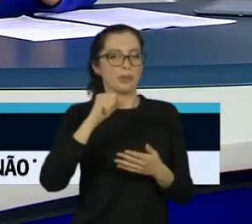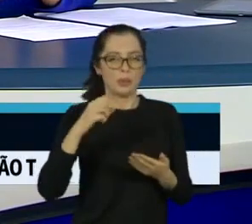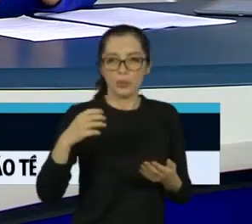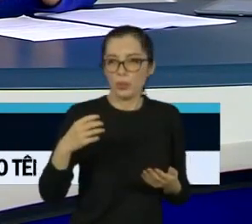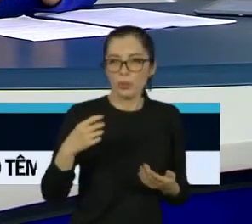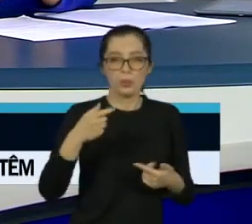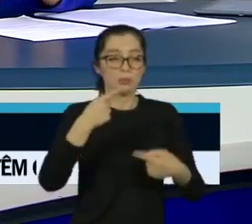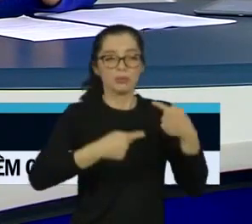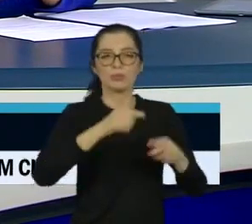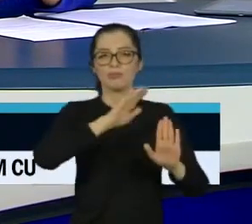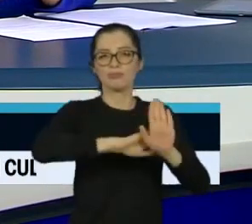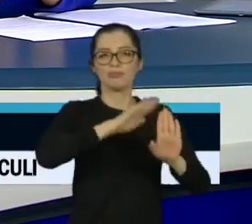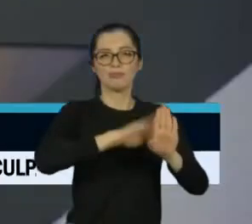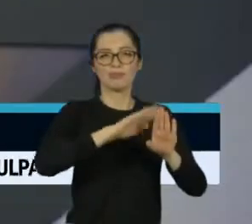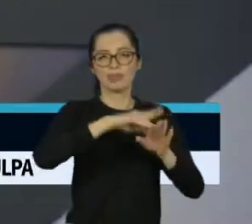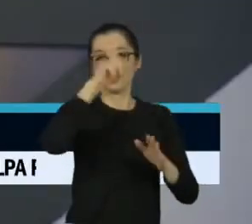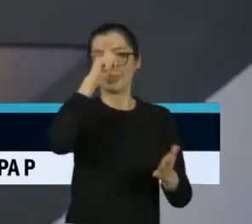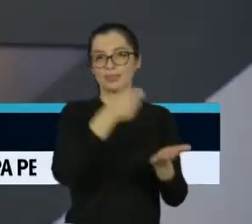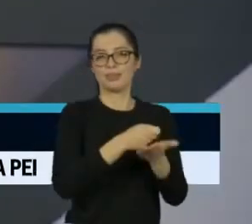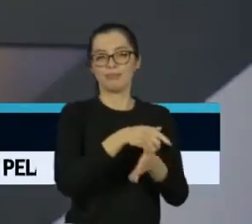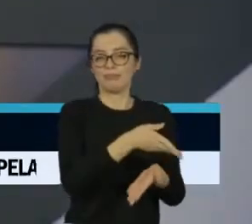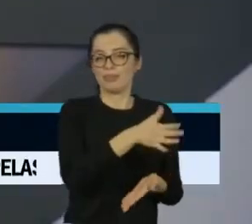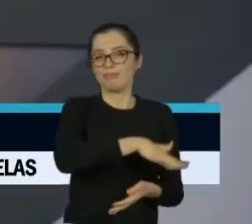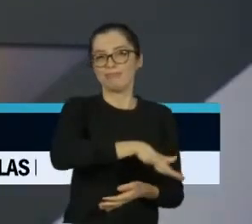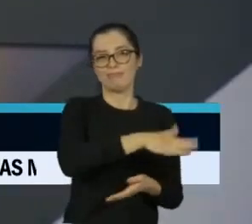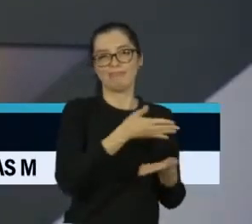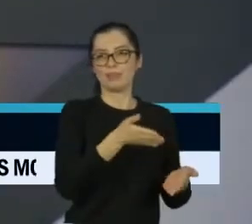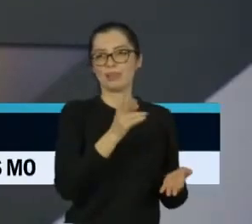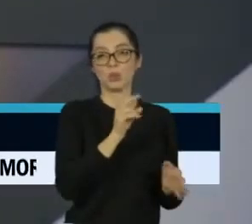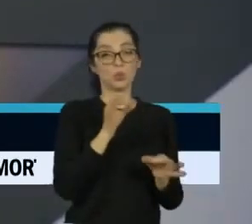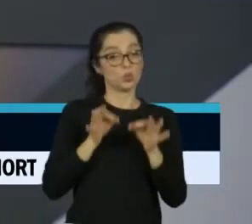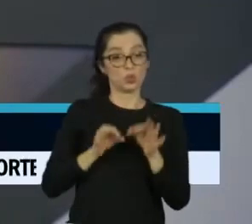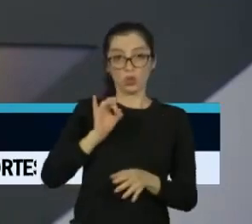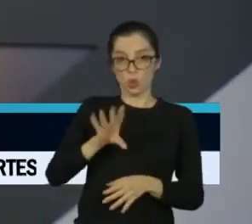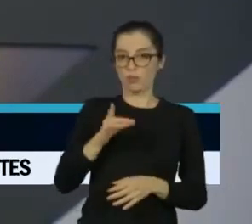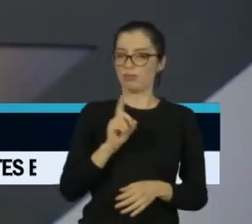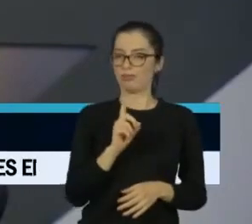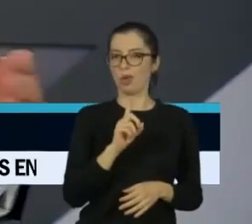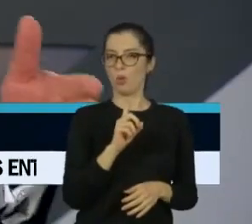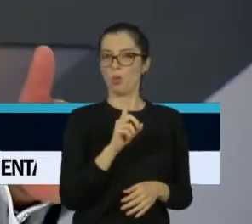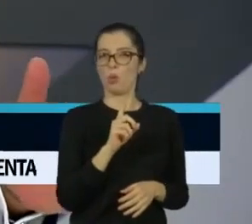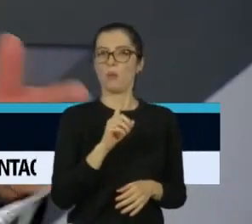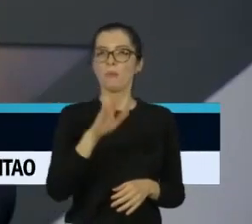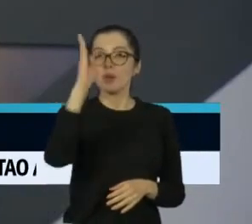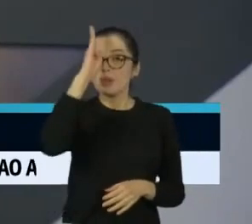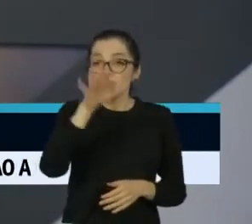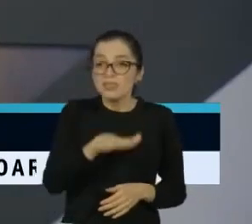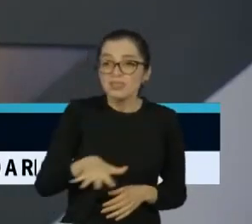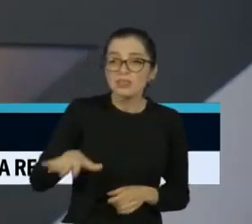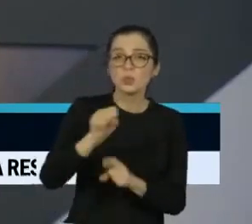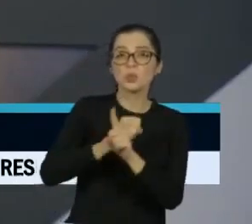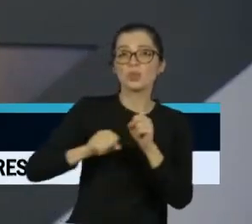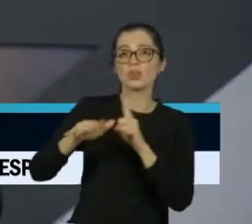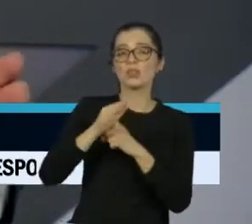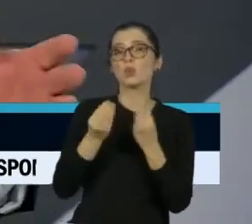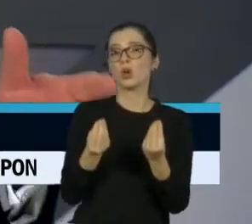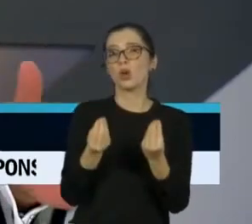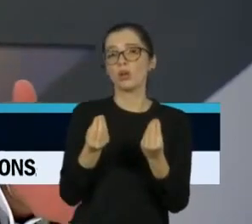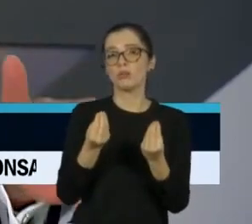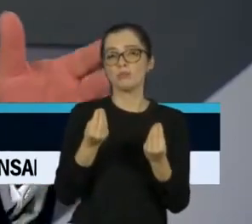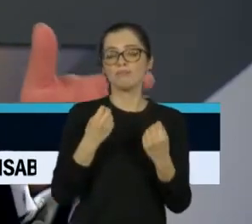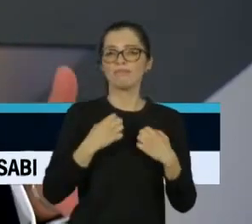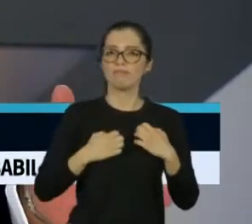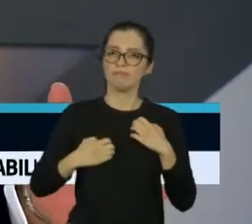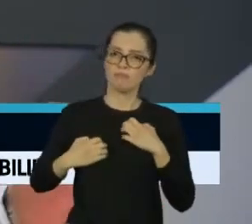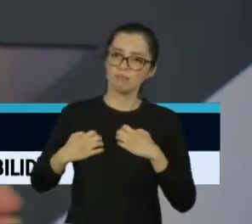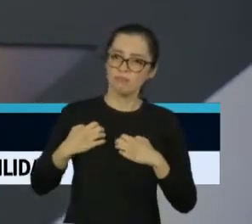não são jurídicos. A outra coisa que angustia, eu acho que a sociedade brasileira é, nesse caso específico do Rio de Janeiro, a questão